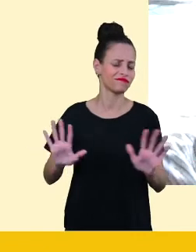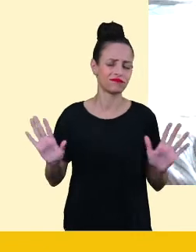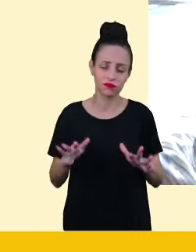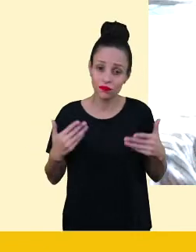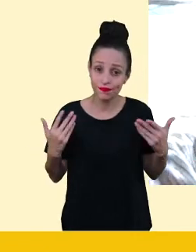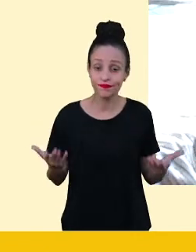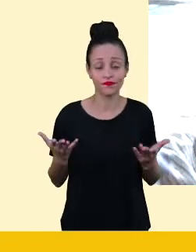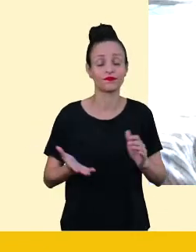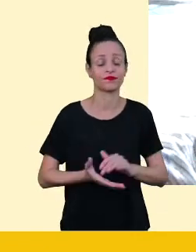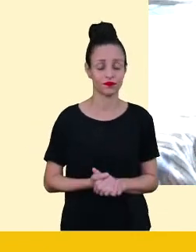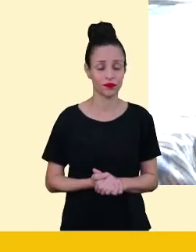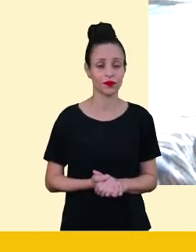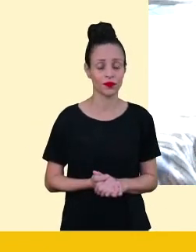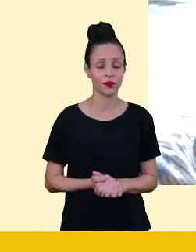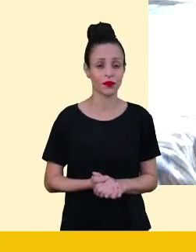enfim.